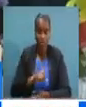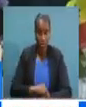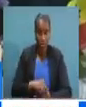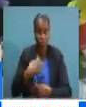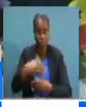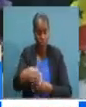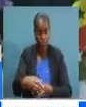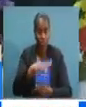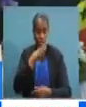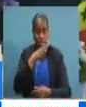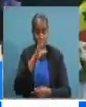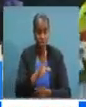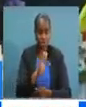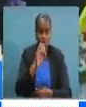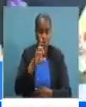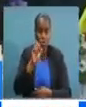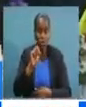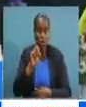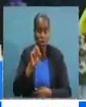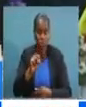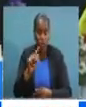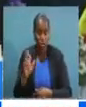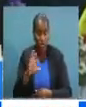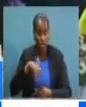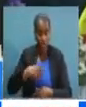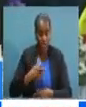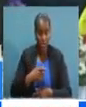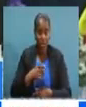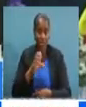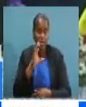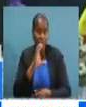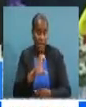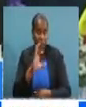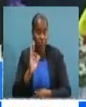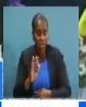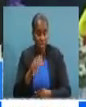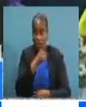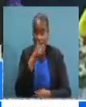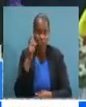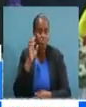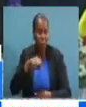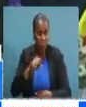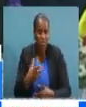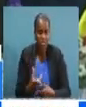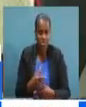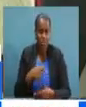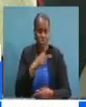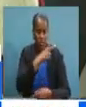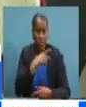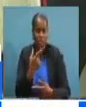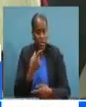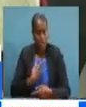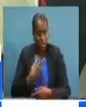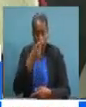o futuro, diz Jorge Carlos Fonseca, é de compromissos. Sim, como passei a ser um dos doutores da casa, vou